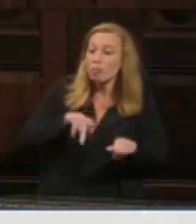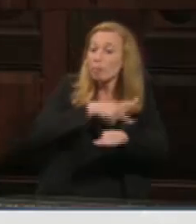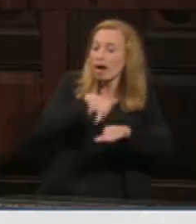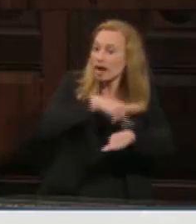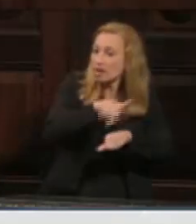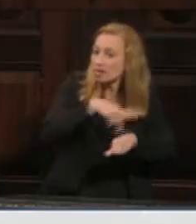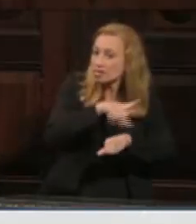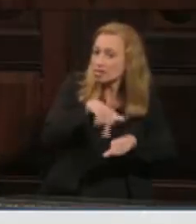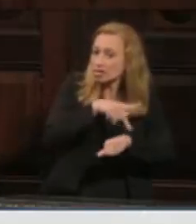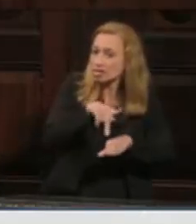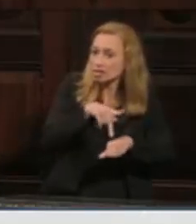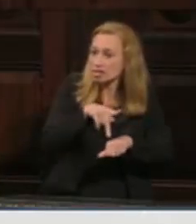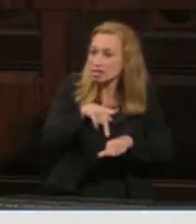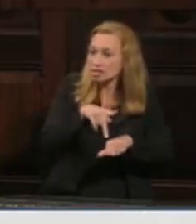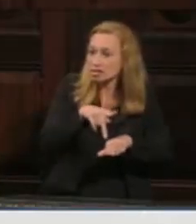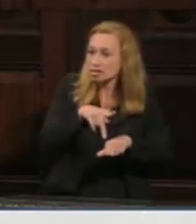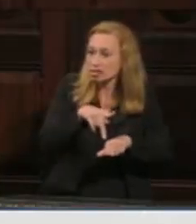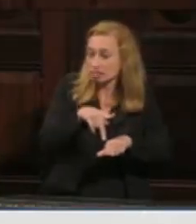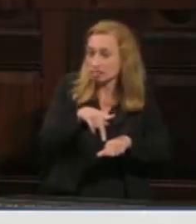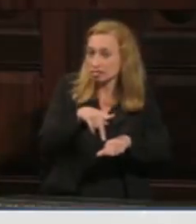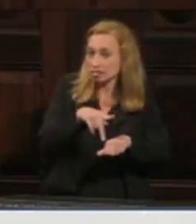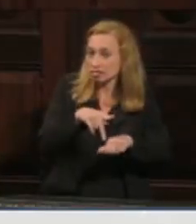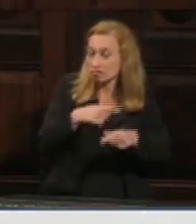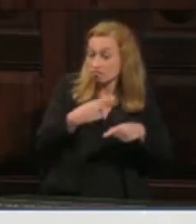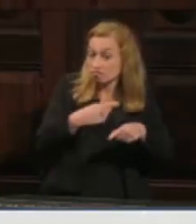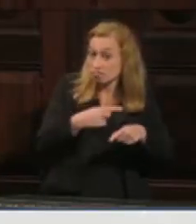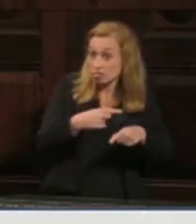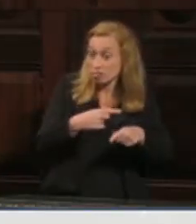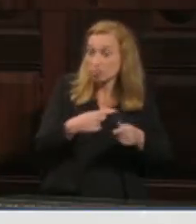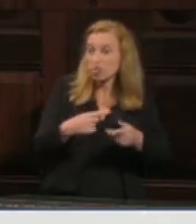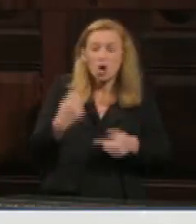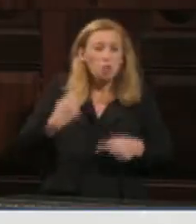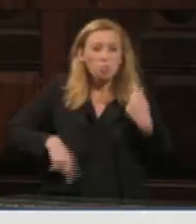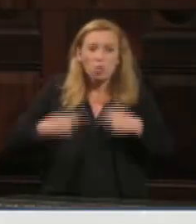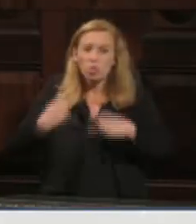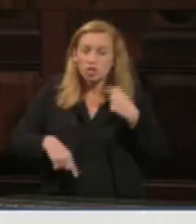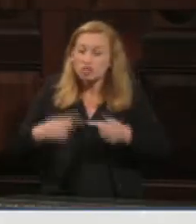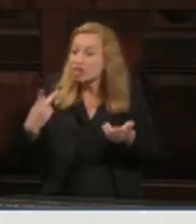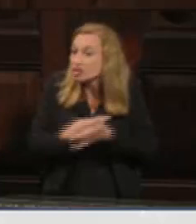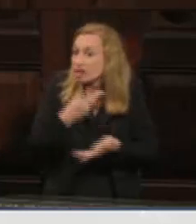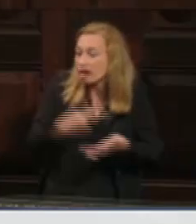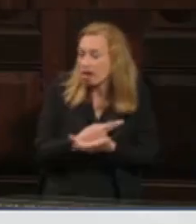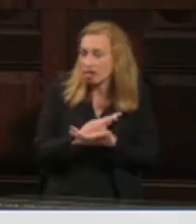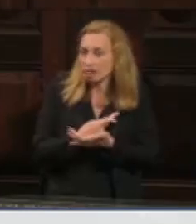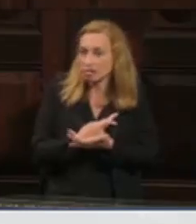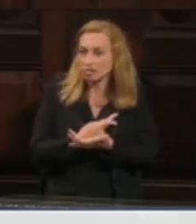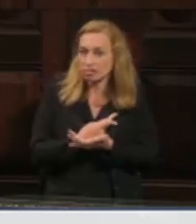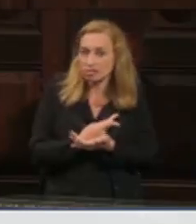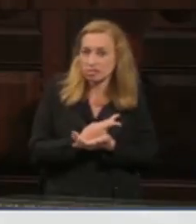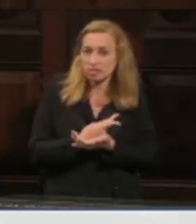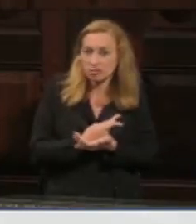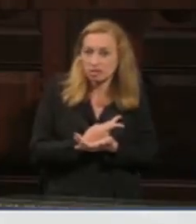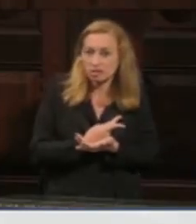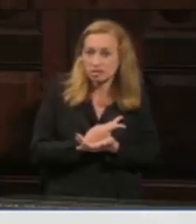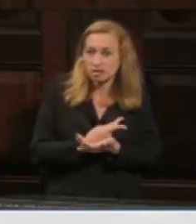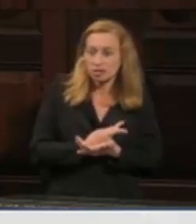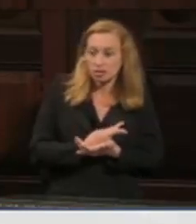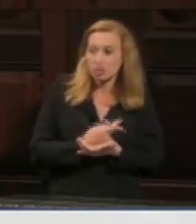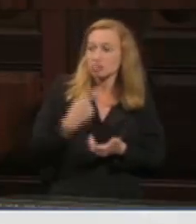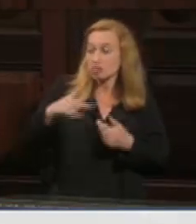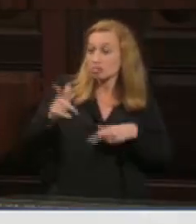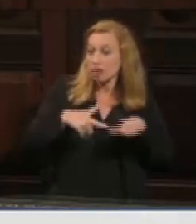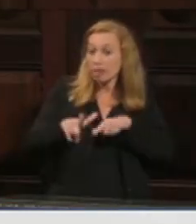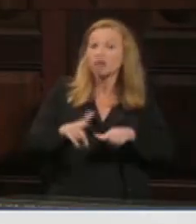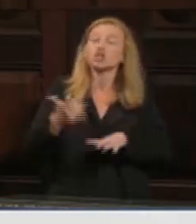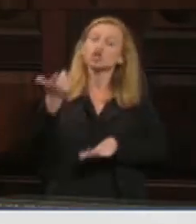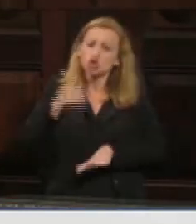dentro de um continente, com políticas desastrosas no que tange à sua diplomacia. Então, mais uma